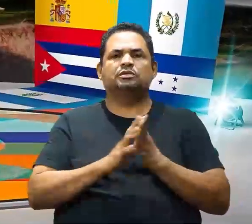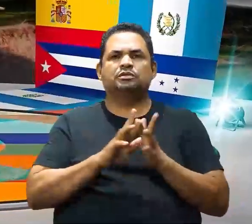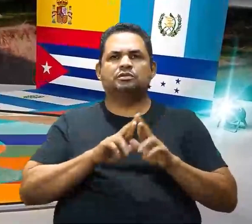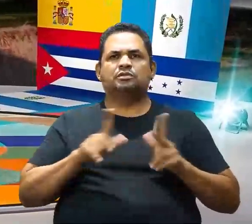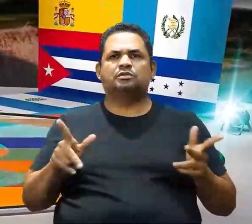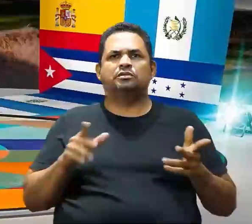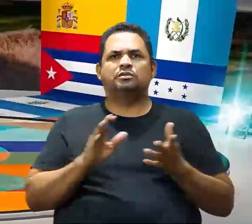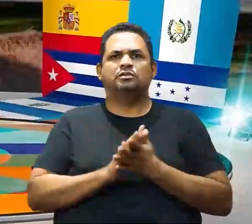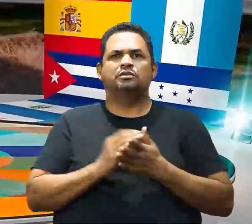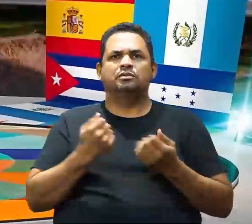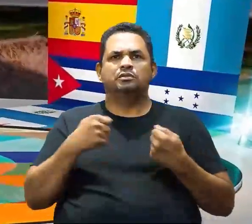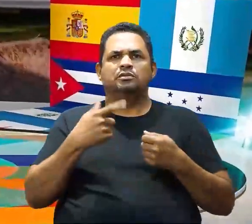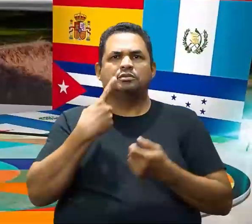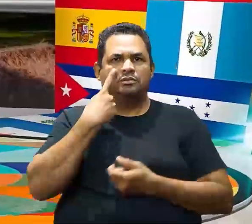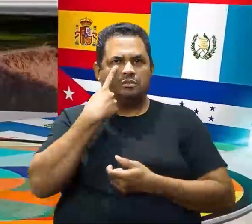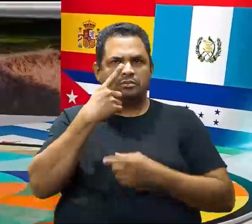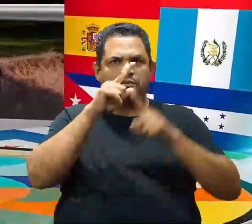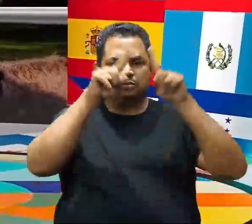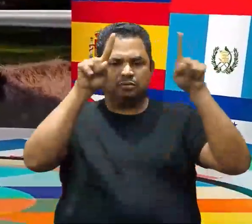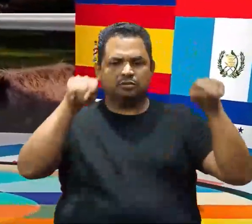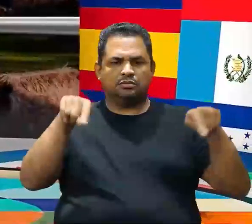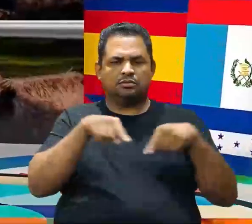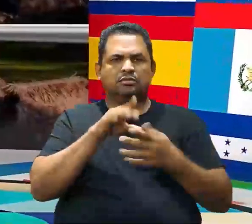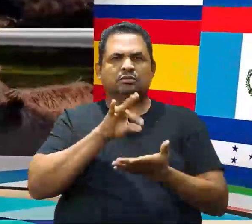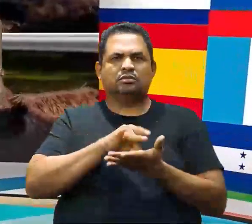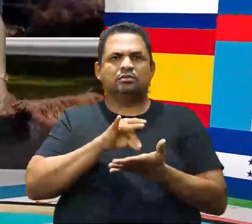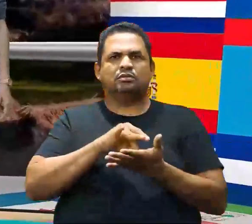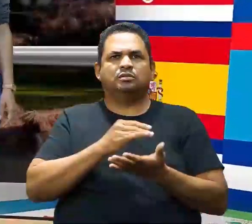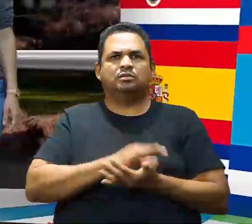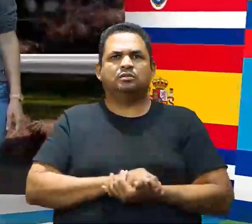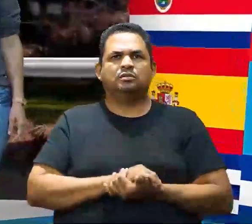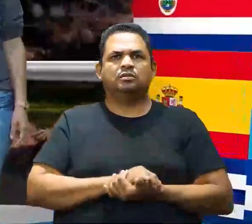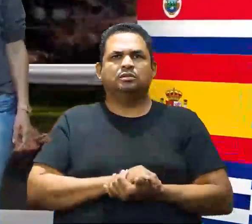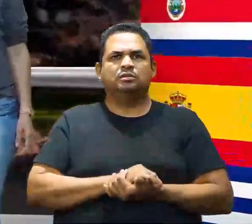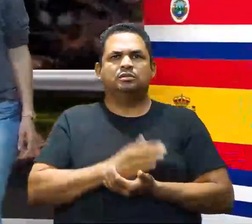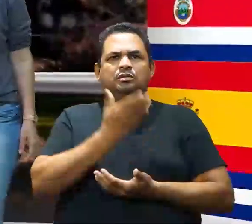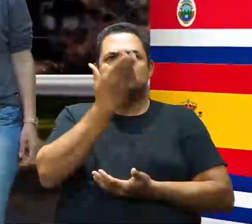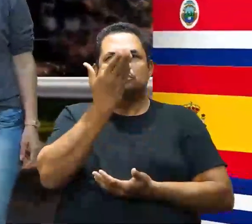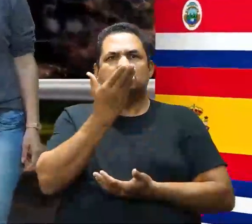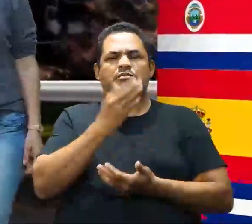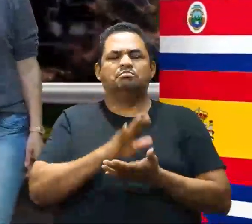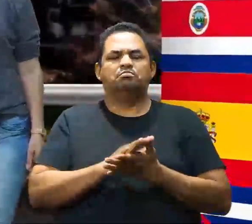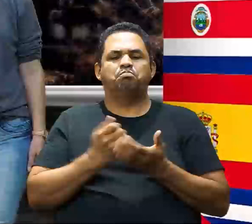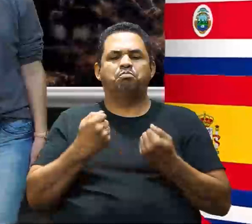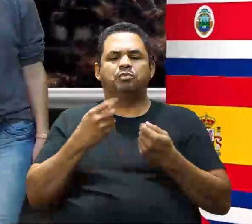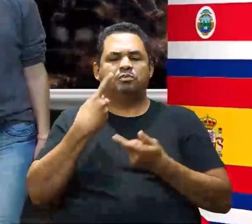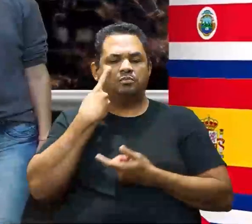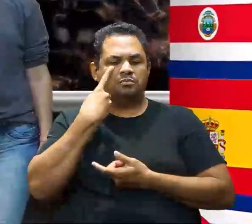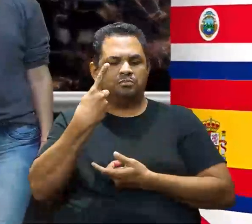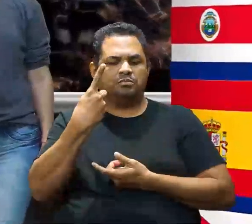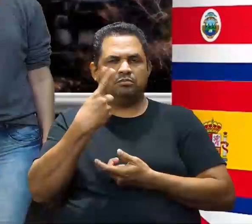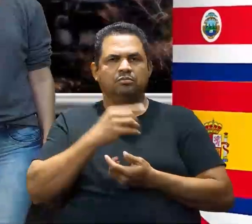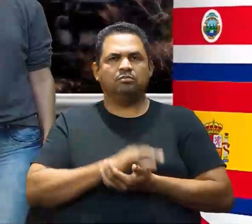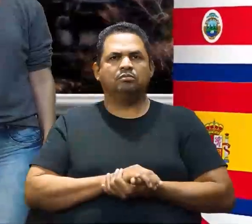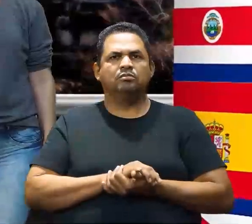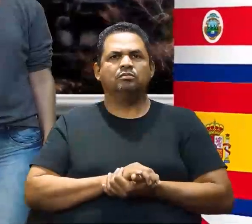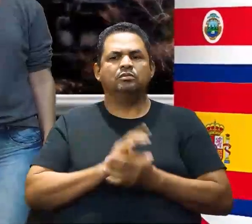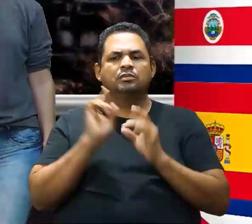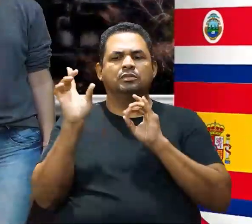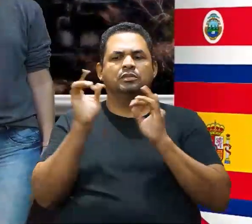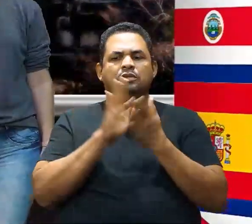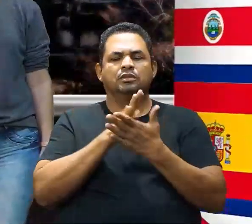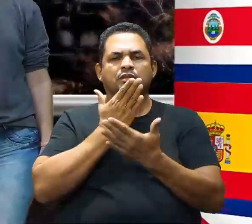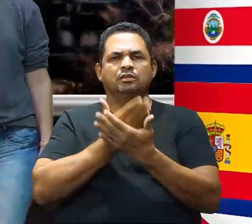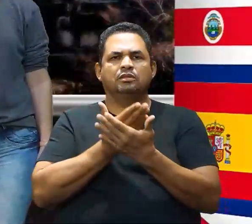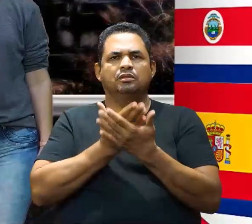ver aqui no nosso quadrinho, né? Na verdade. Aqui no nosso quadro, vocês podem observar que nós vamos, em cada aula,